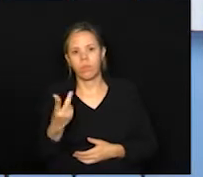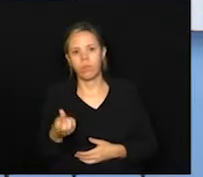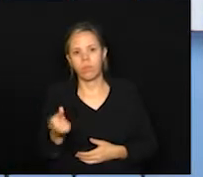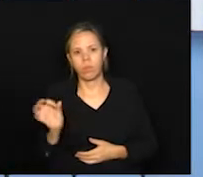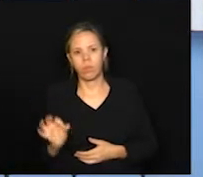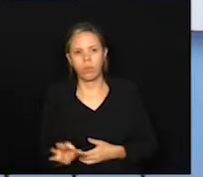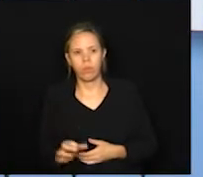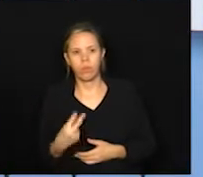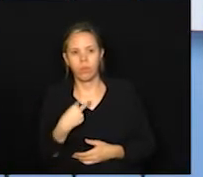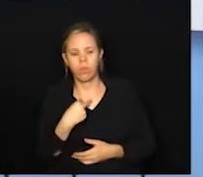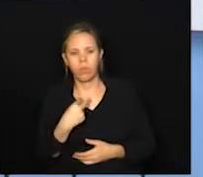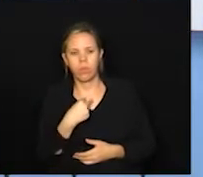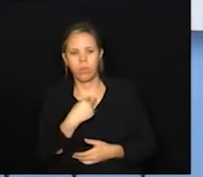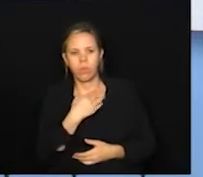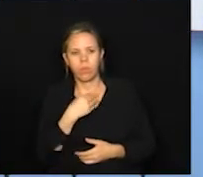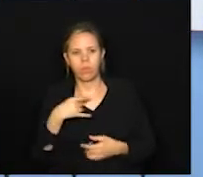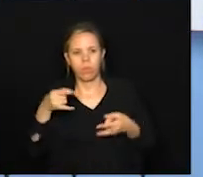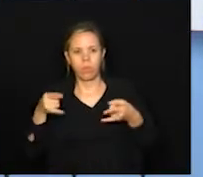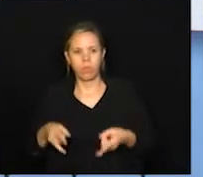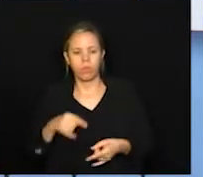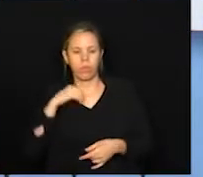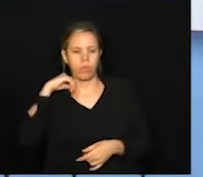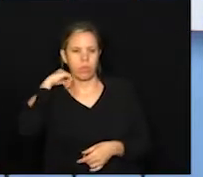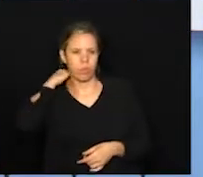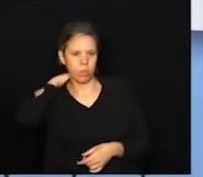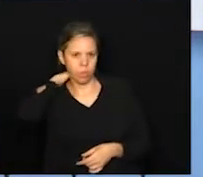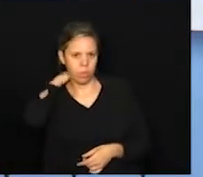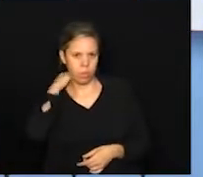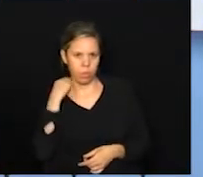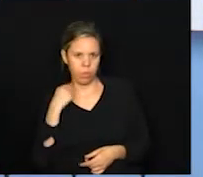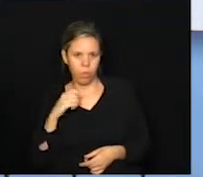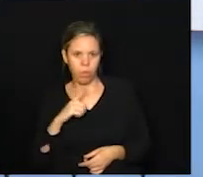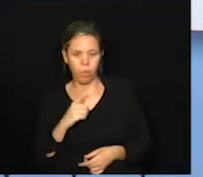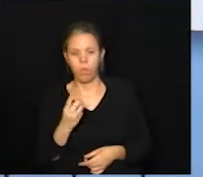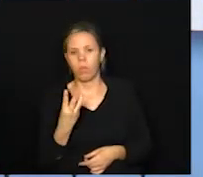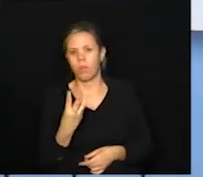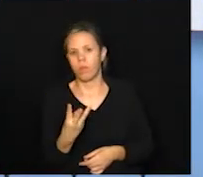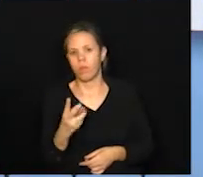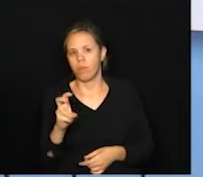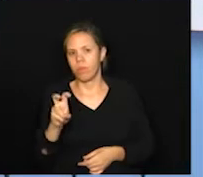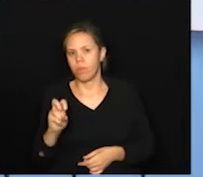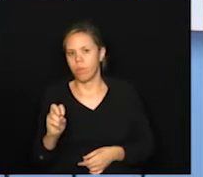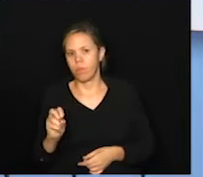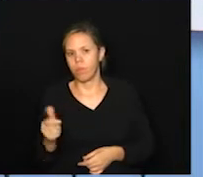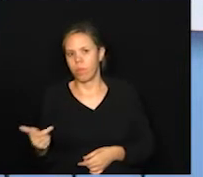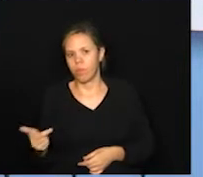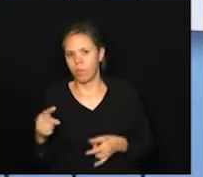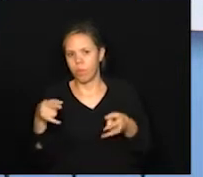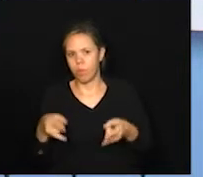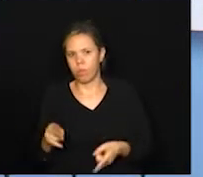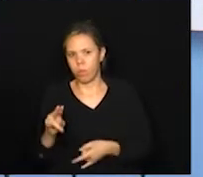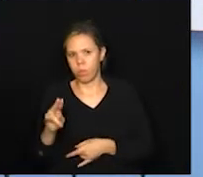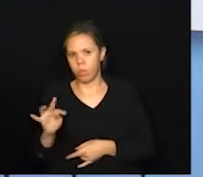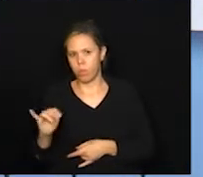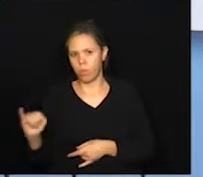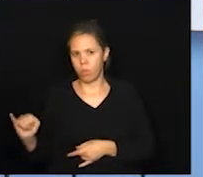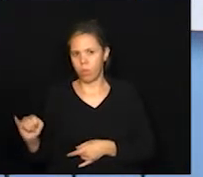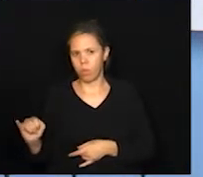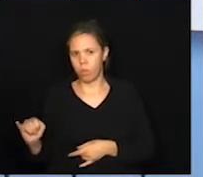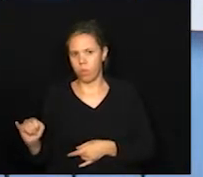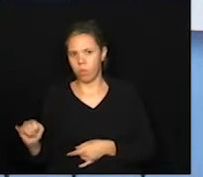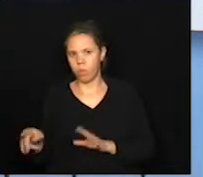79,26% de ocupação nos leitos. Olha, nós temos aí 352 leitos de UTI